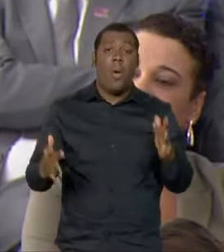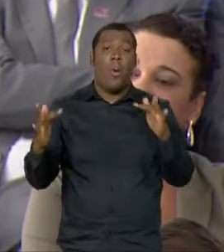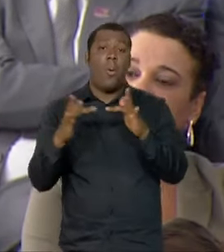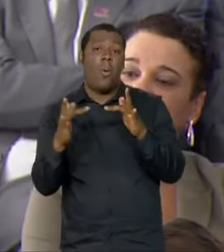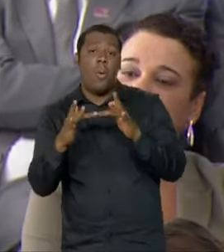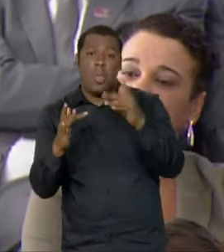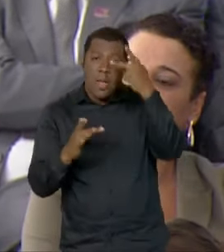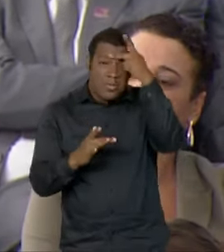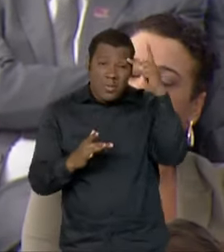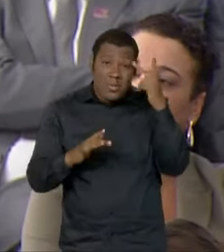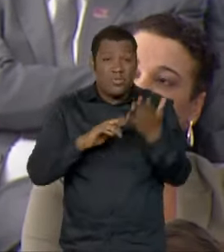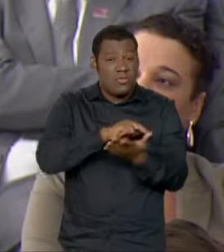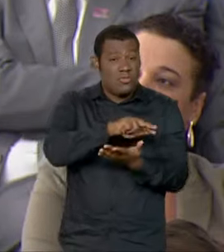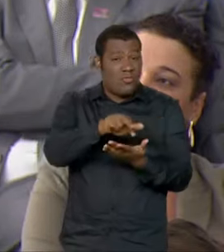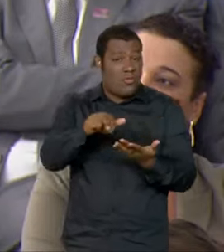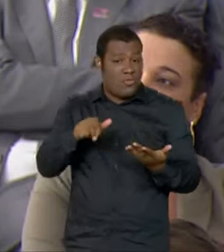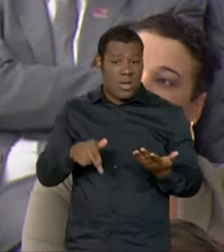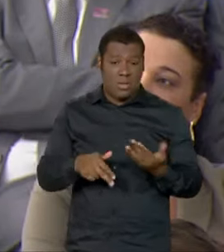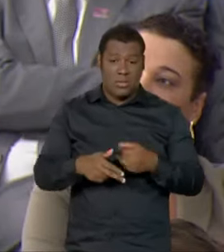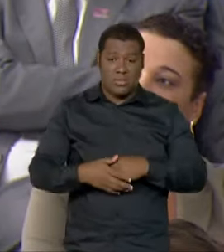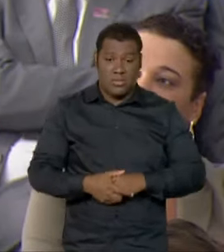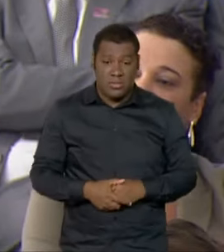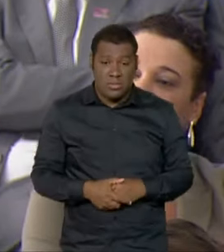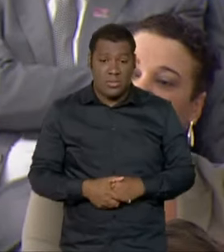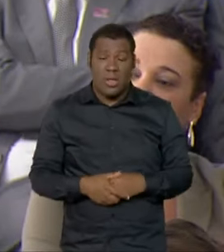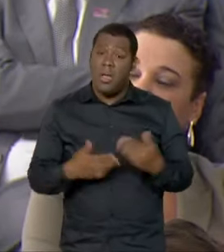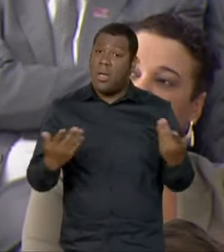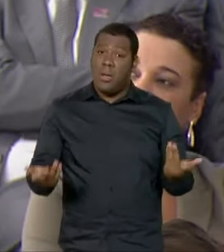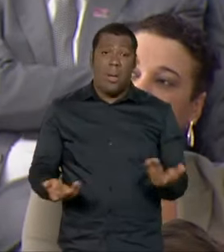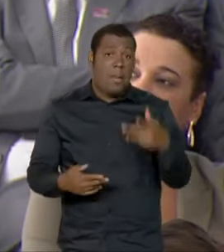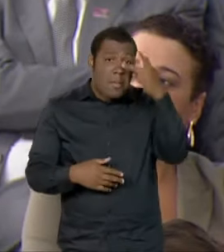as pessoas com quem a gente tem divergência.